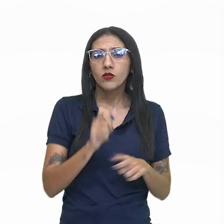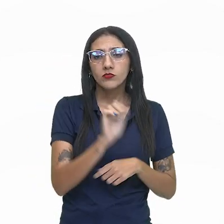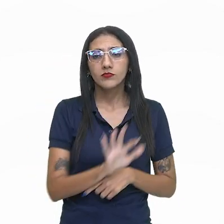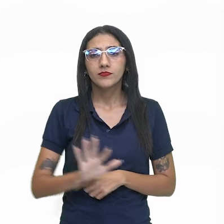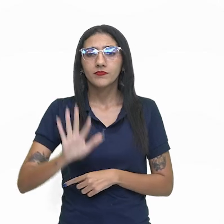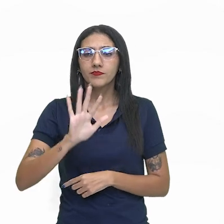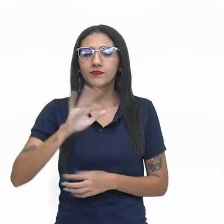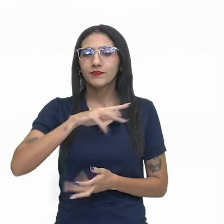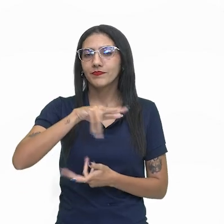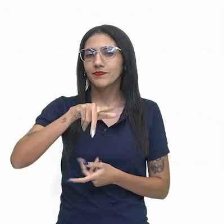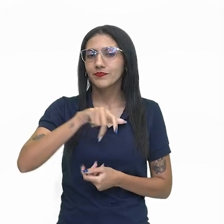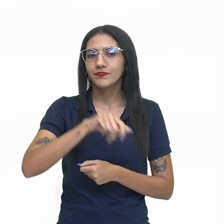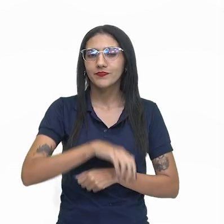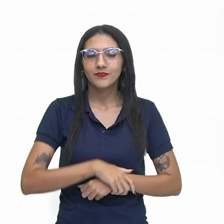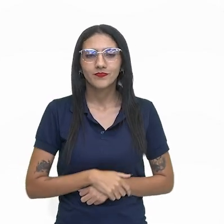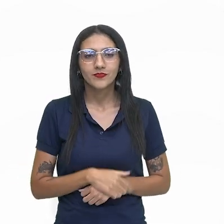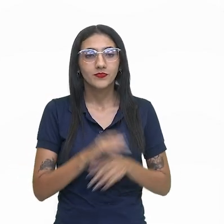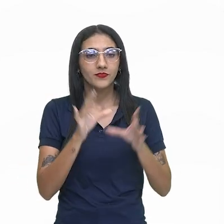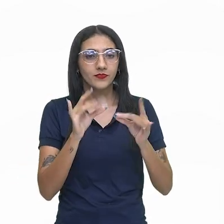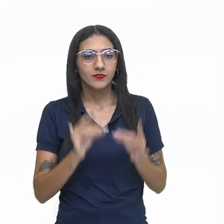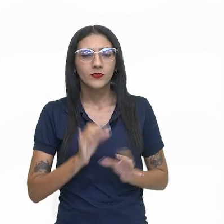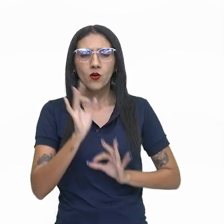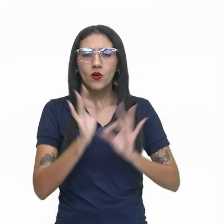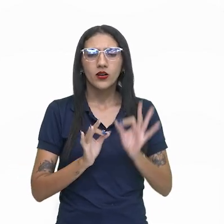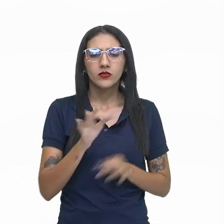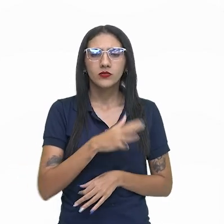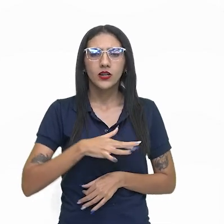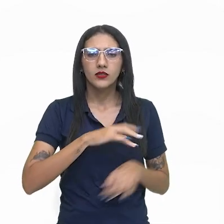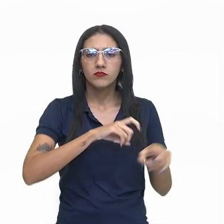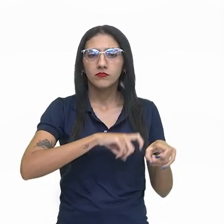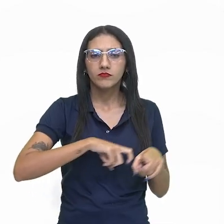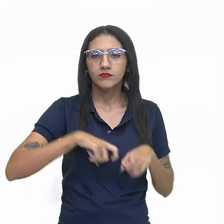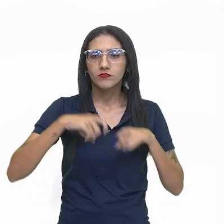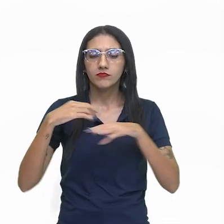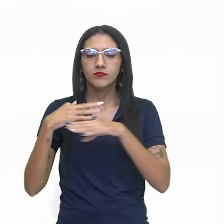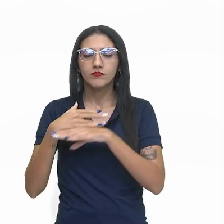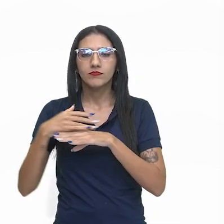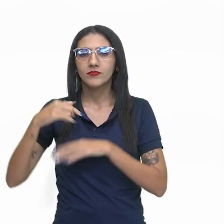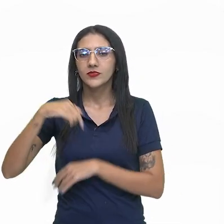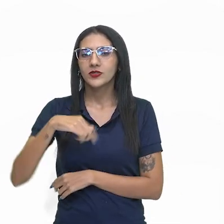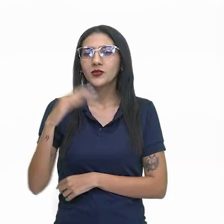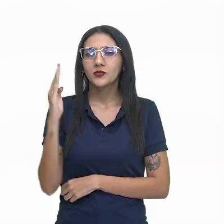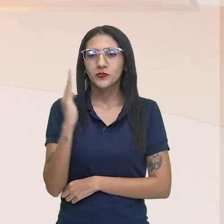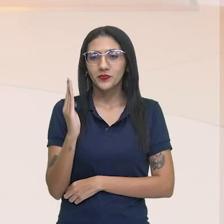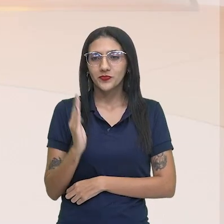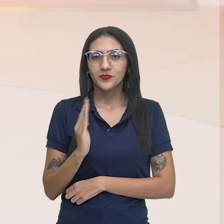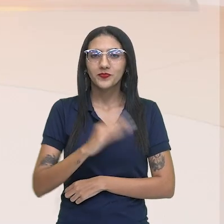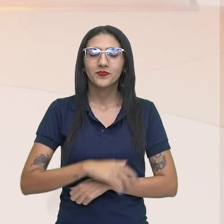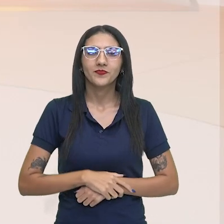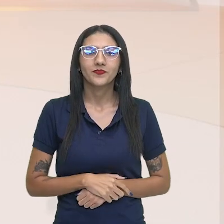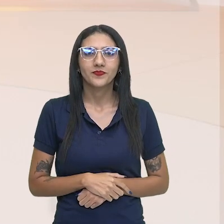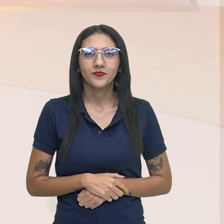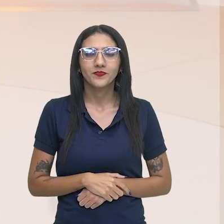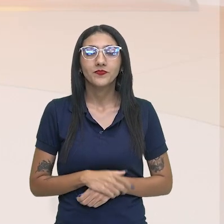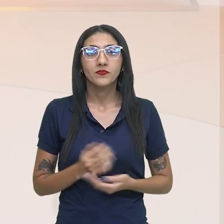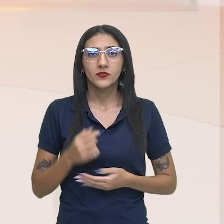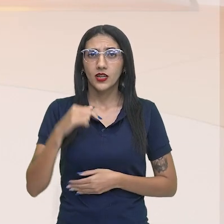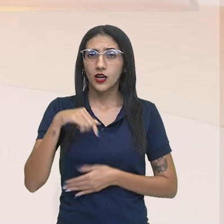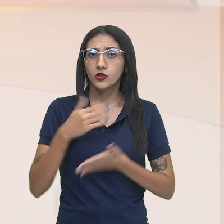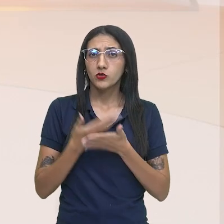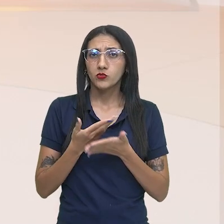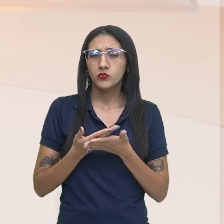nacional e mundial. No detalhamento, a organização do espaço rural e urbano no Brasil. Esta aula, pessoal, vai tratar sobre